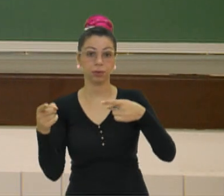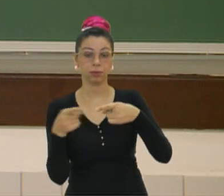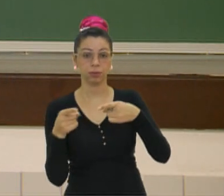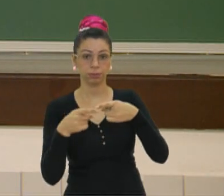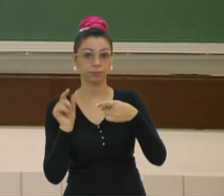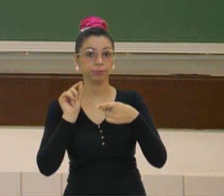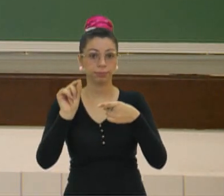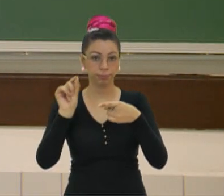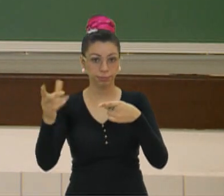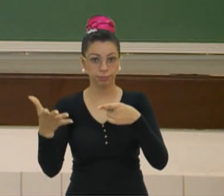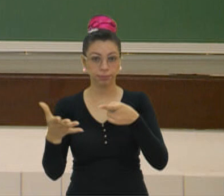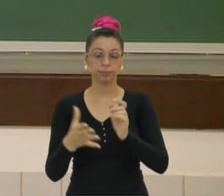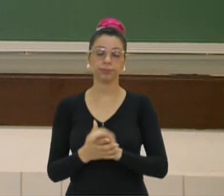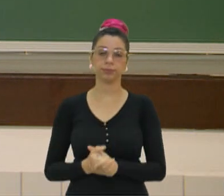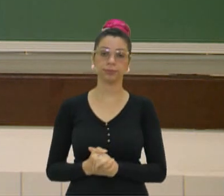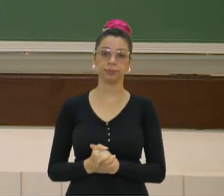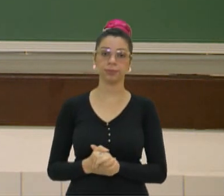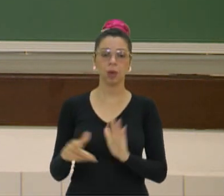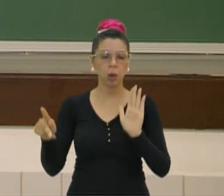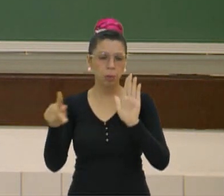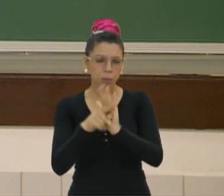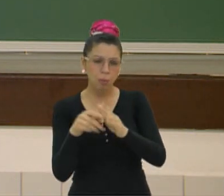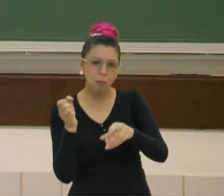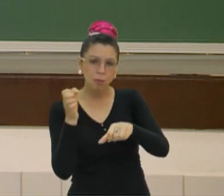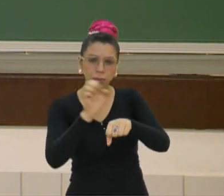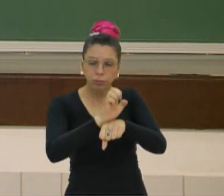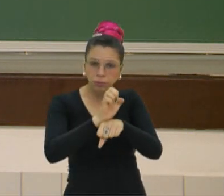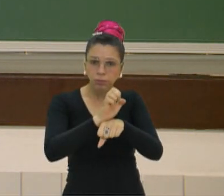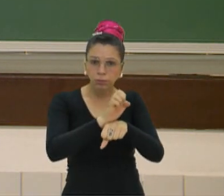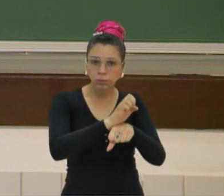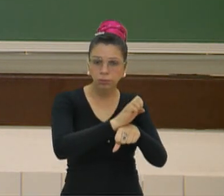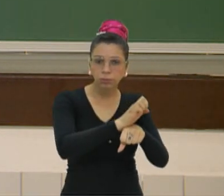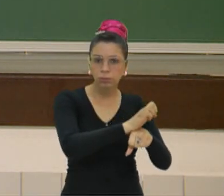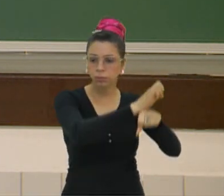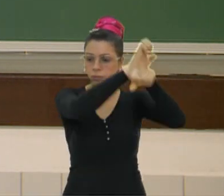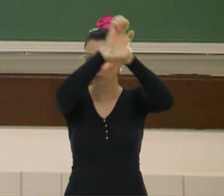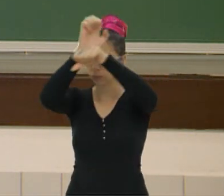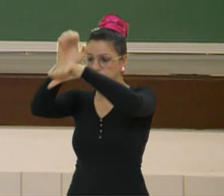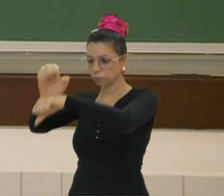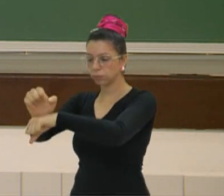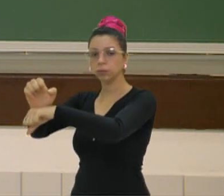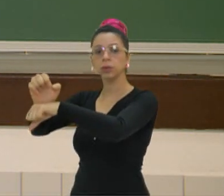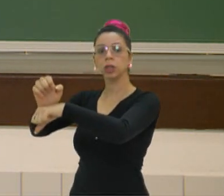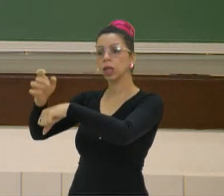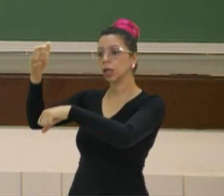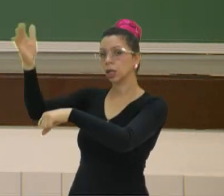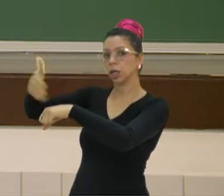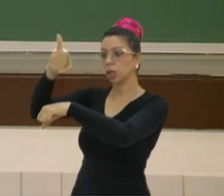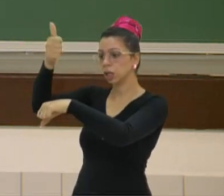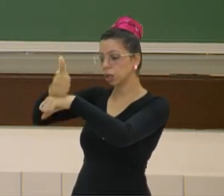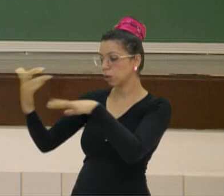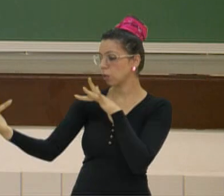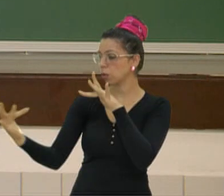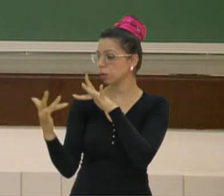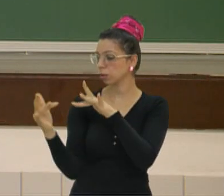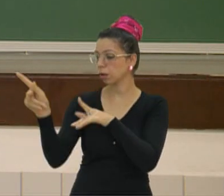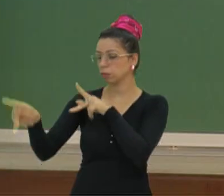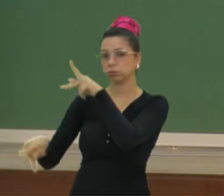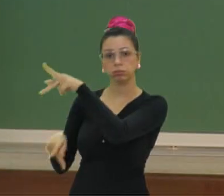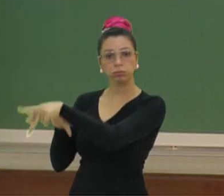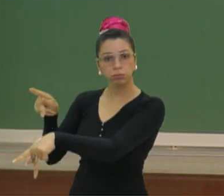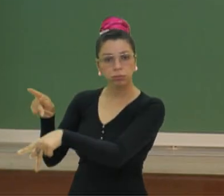Diz o seguinte: é o próprio Estado colocando-se através do líder em contato direto com os indivíduos reunidos na